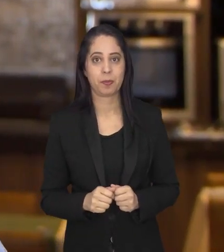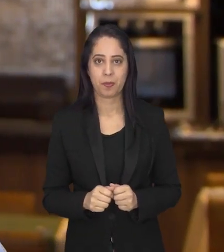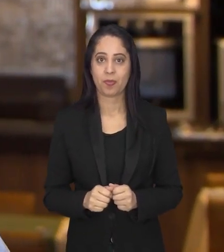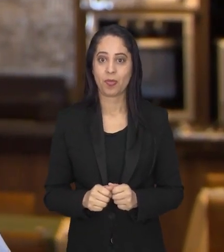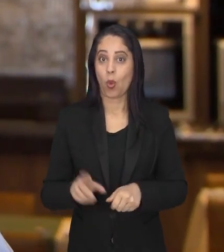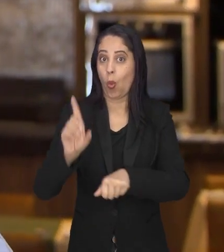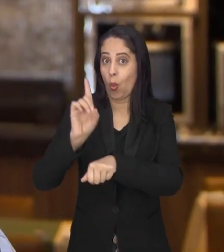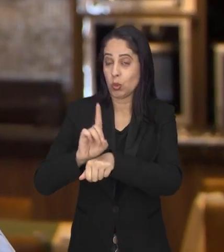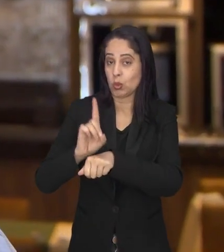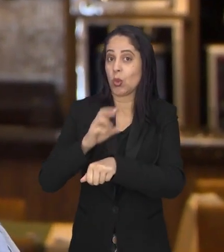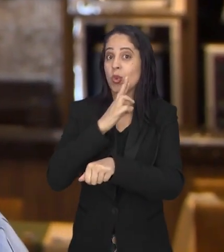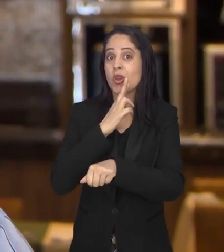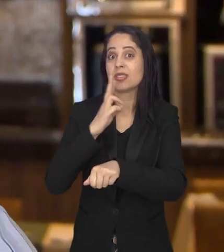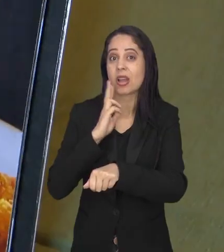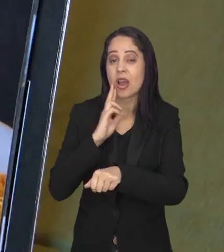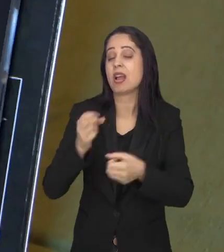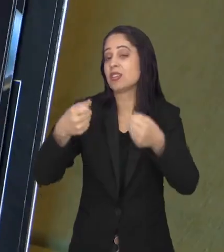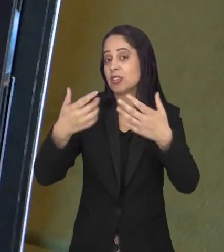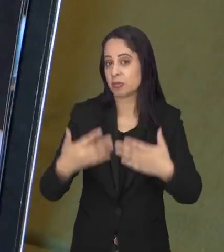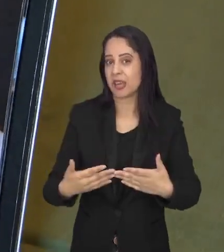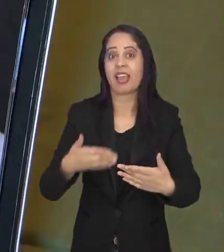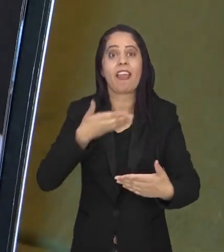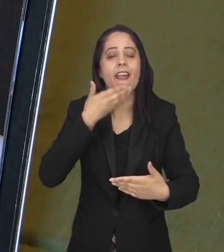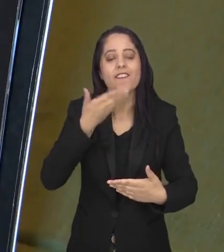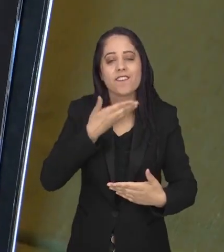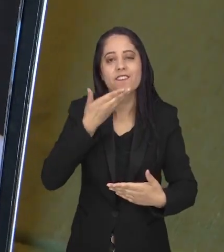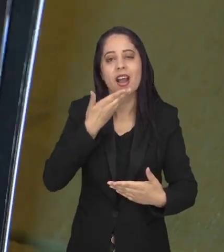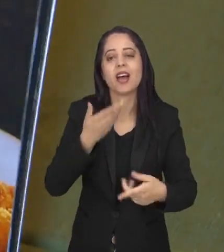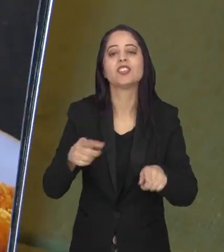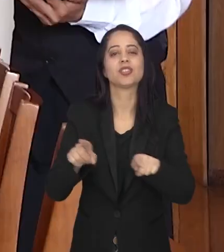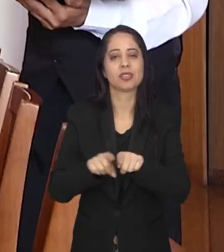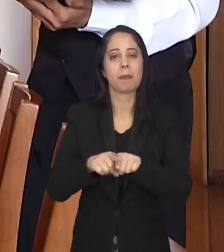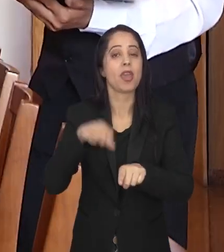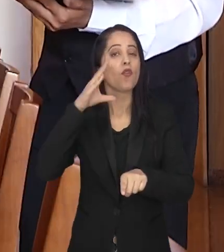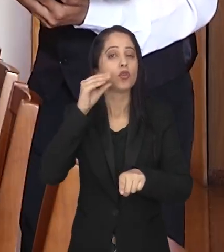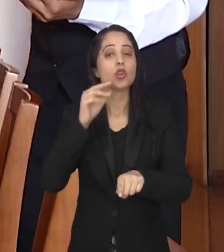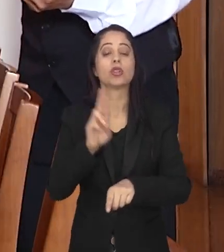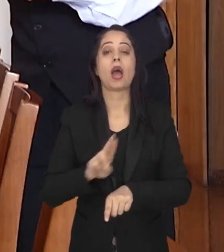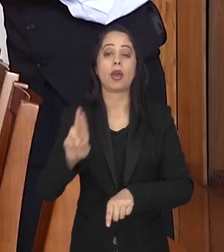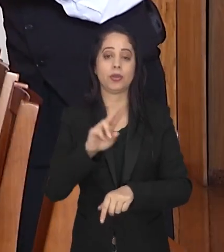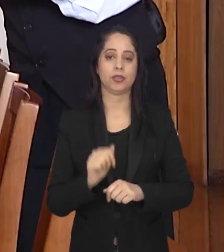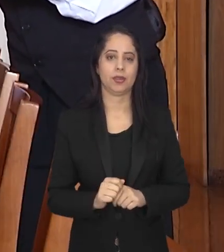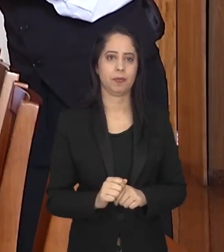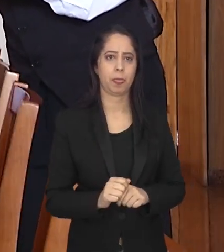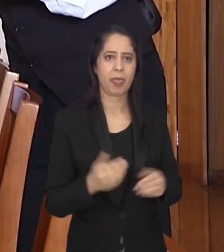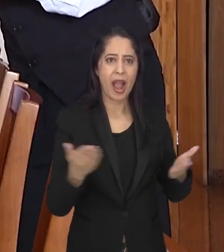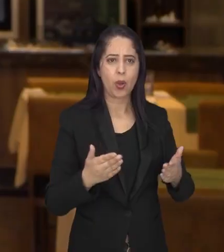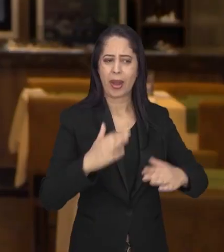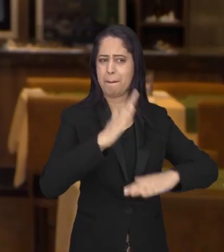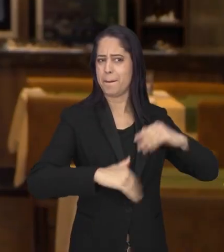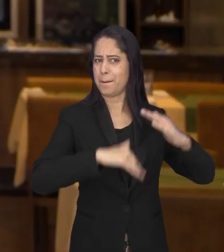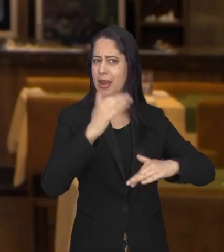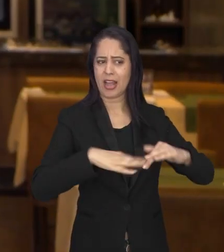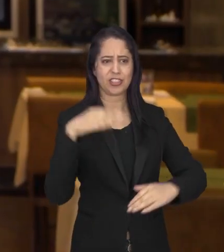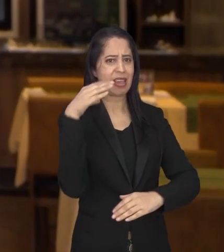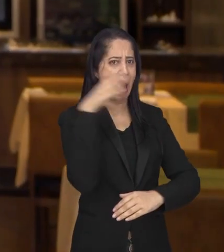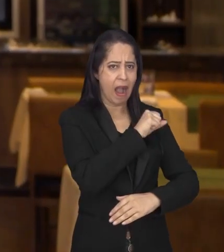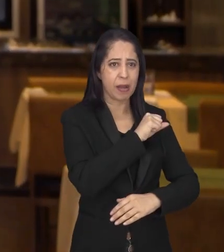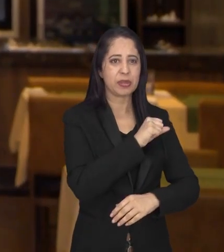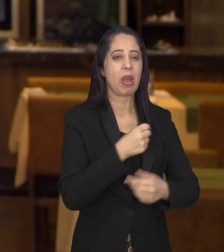digital, a pessoa também pode ver antes de chegar no estabelecimento, tem acesso pela internet, ali um cardápio bem